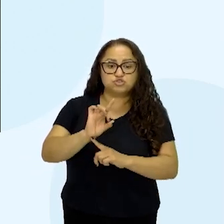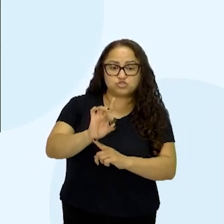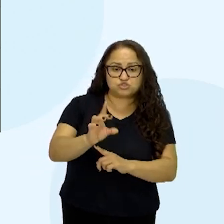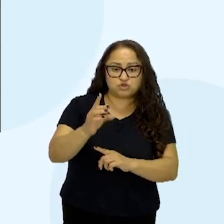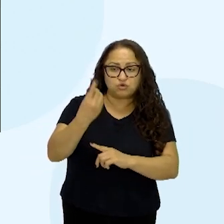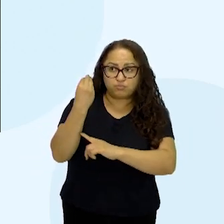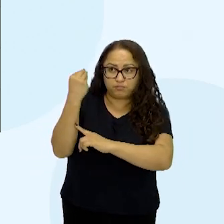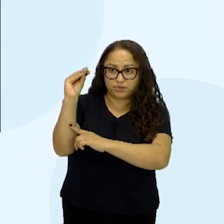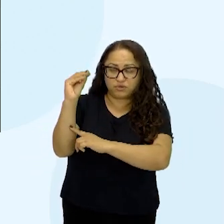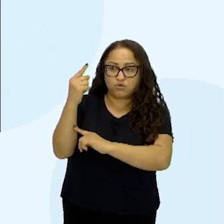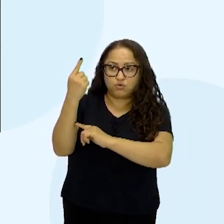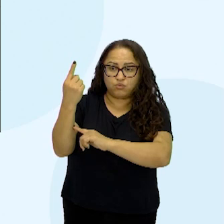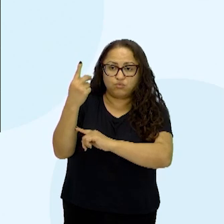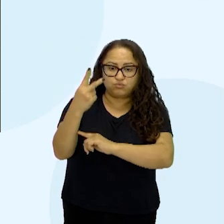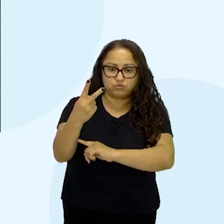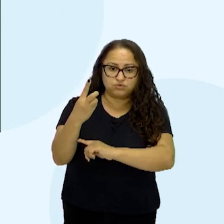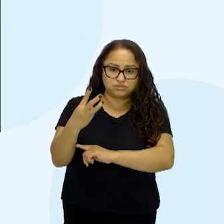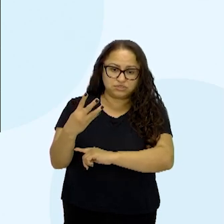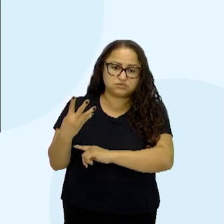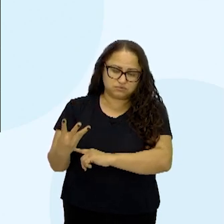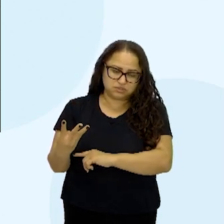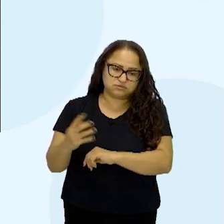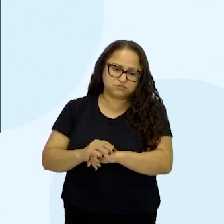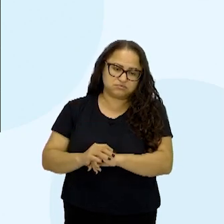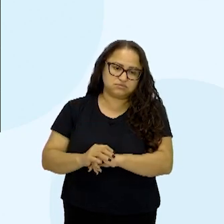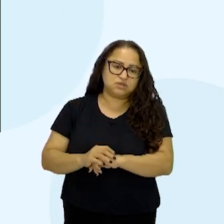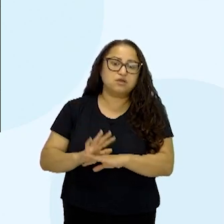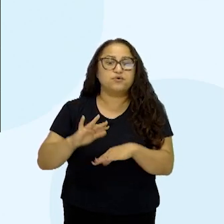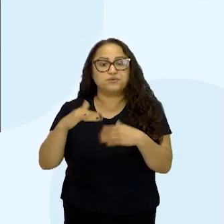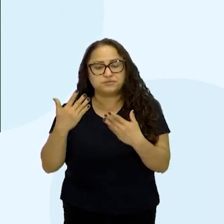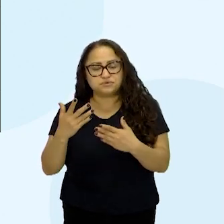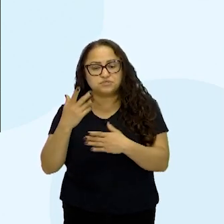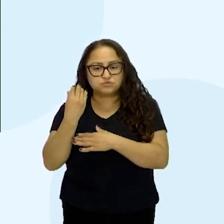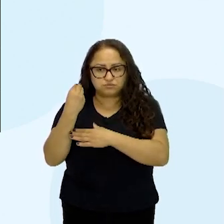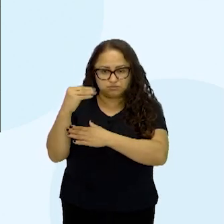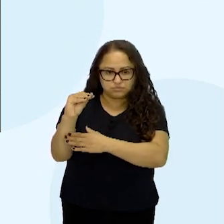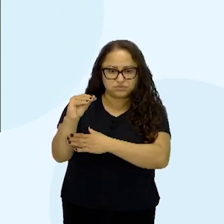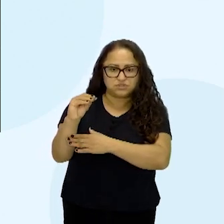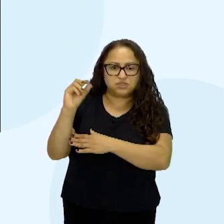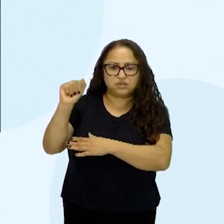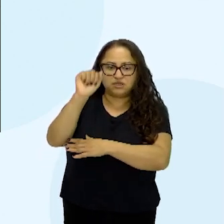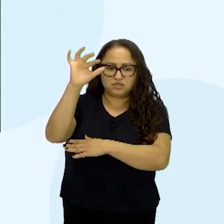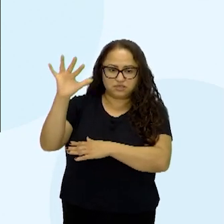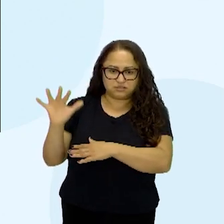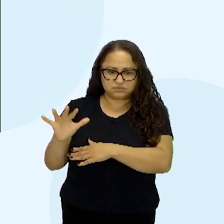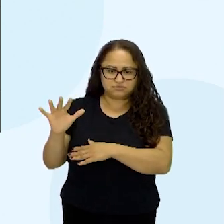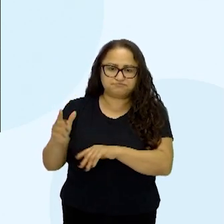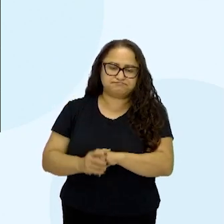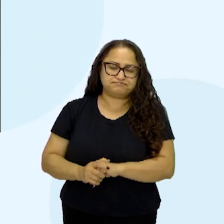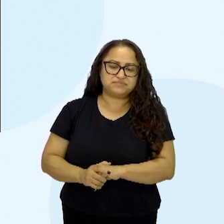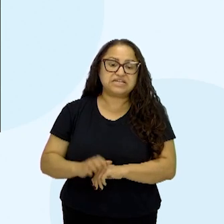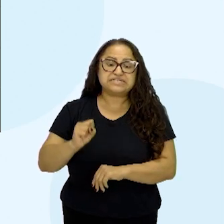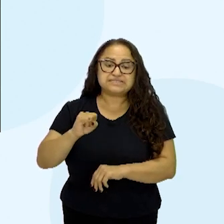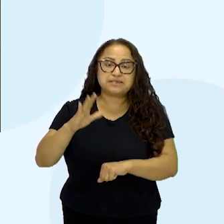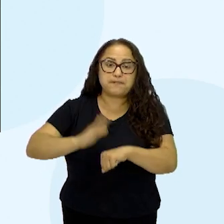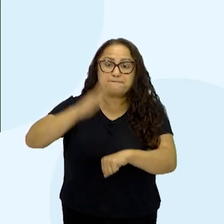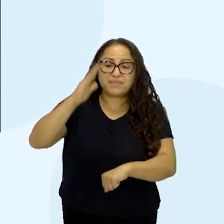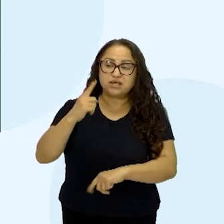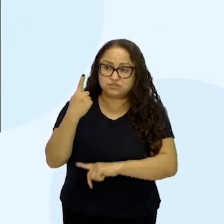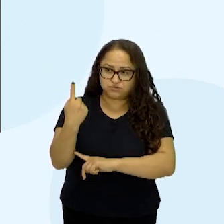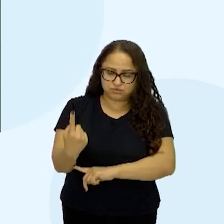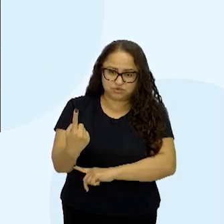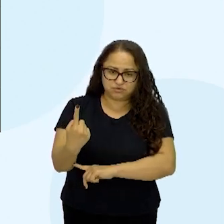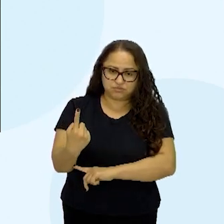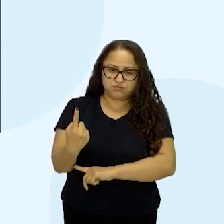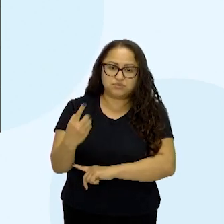o número. Se Asian descendant você acha que é o number 3, é só colocar lá, A number 3. Se tiver mais do que um, né, por